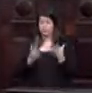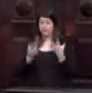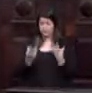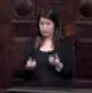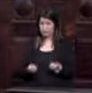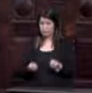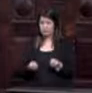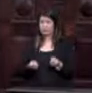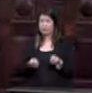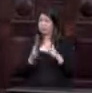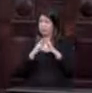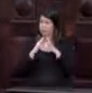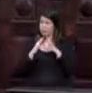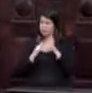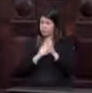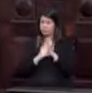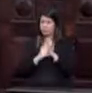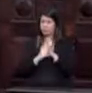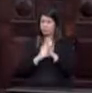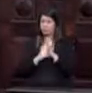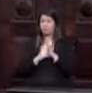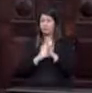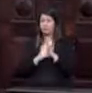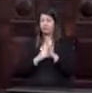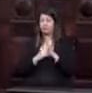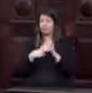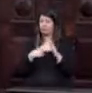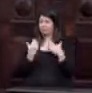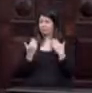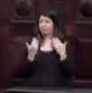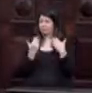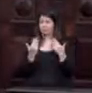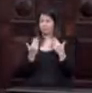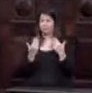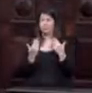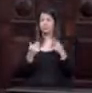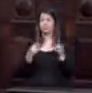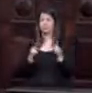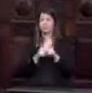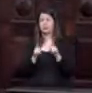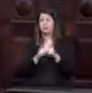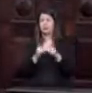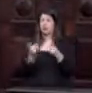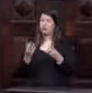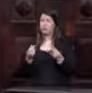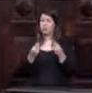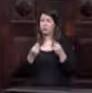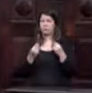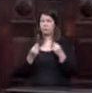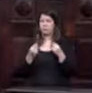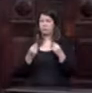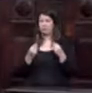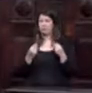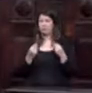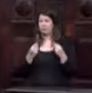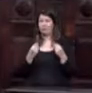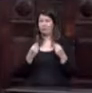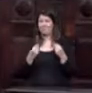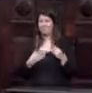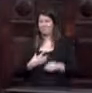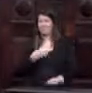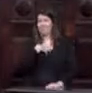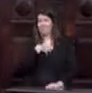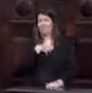favorável, sob imensa desconfiança e também sob imensa contradição